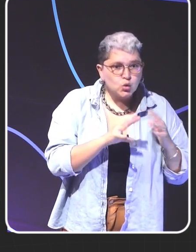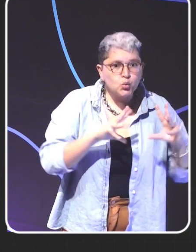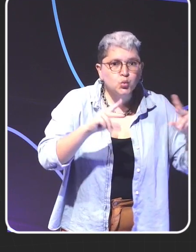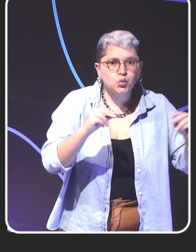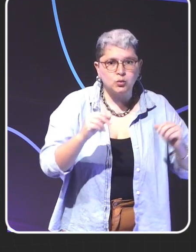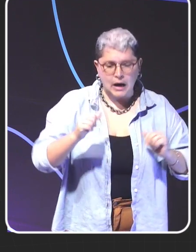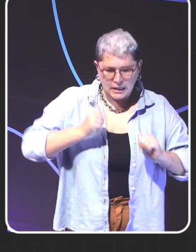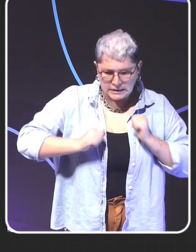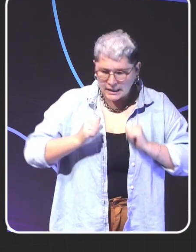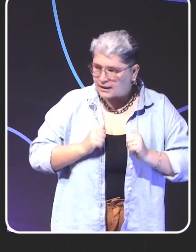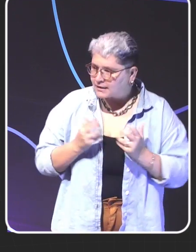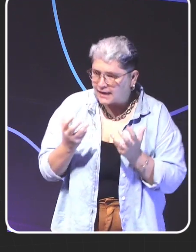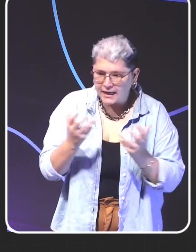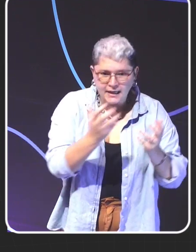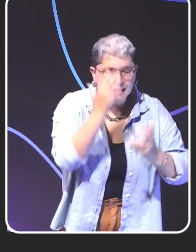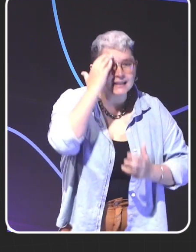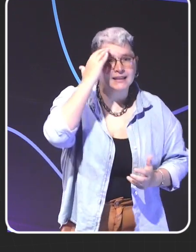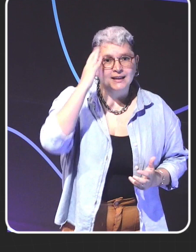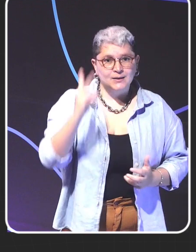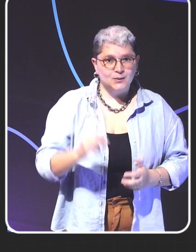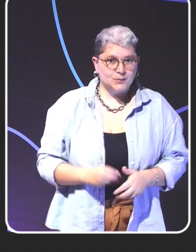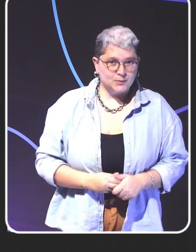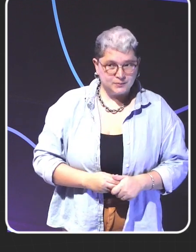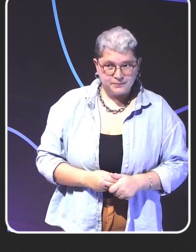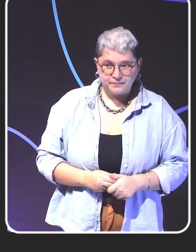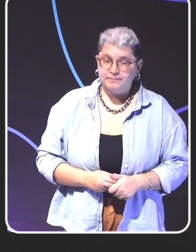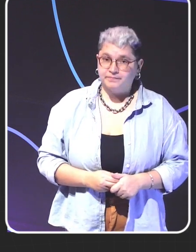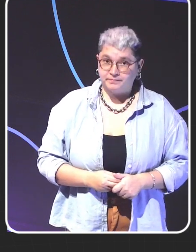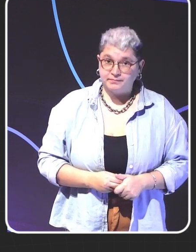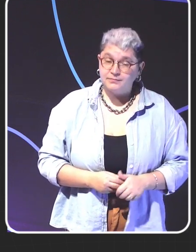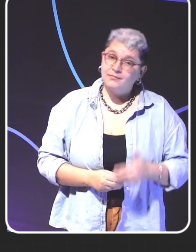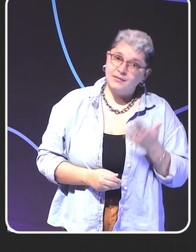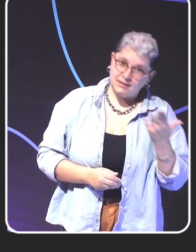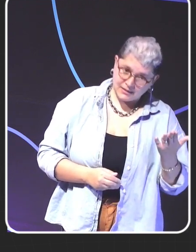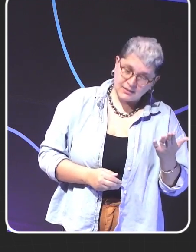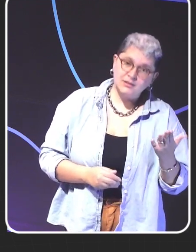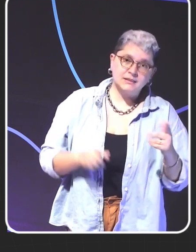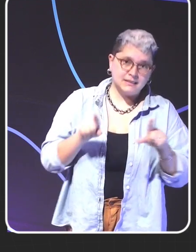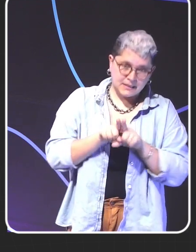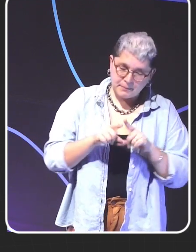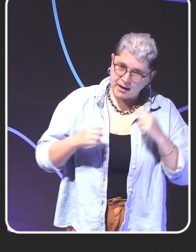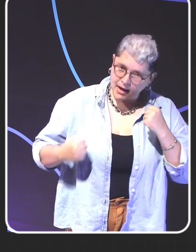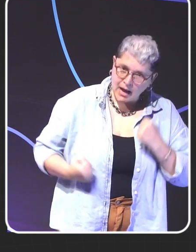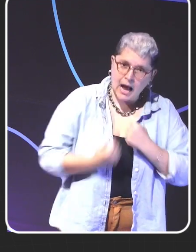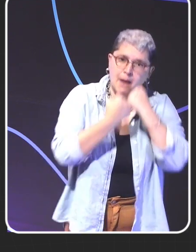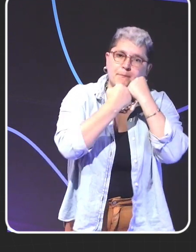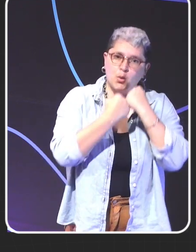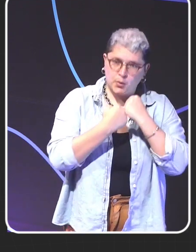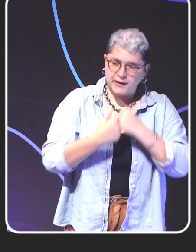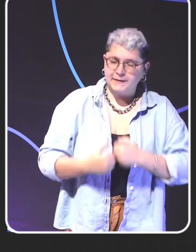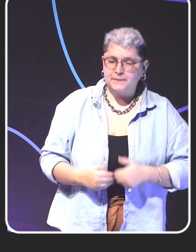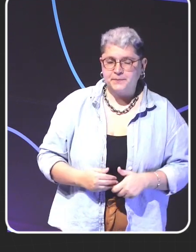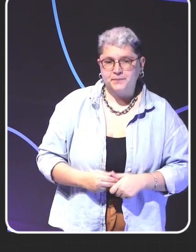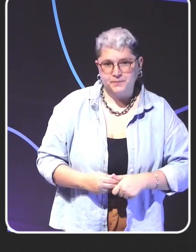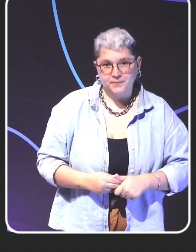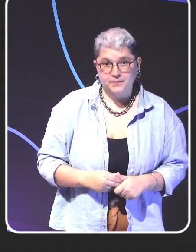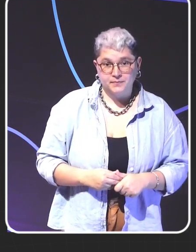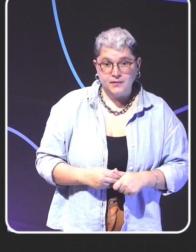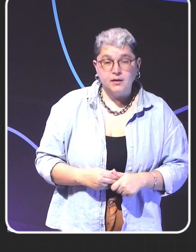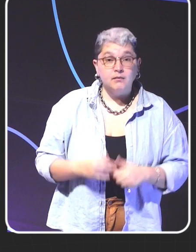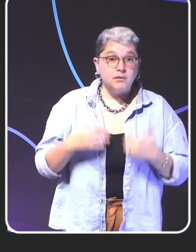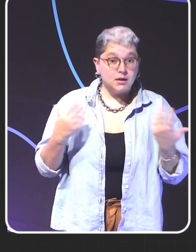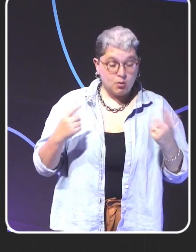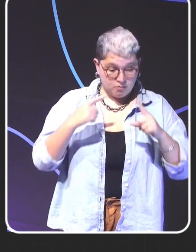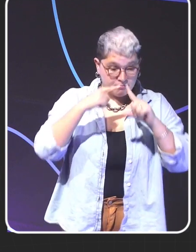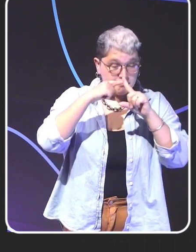entender ali tudo o que está acontecendo. Esse canal também apoia bastante, tá? E para indicar os